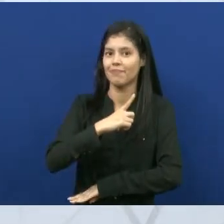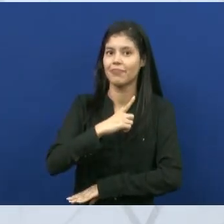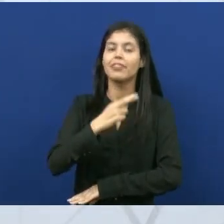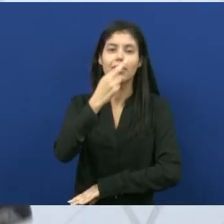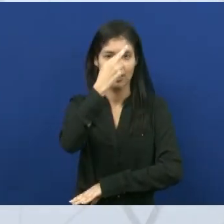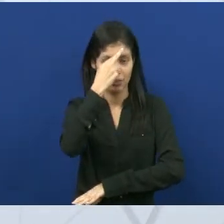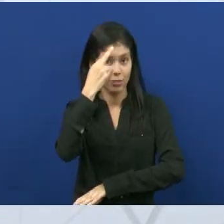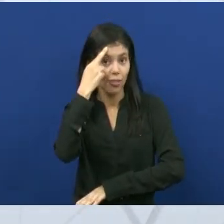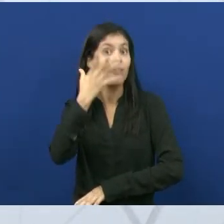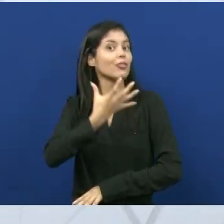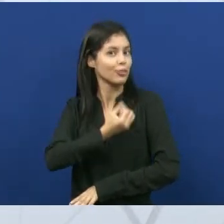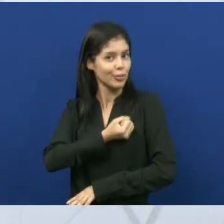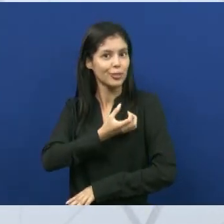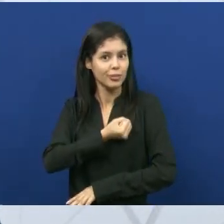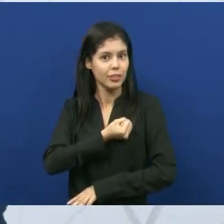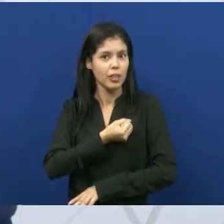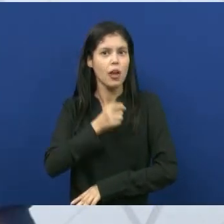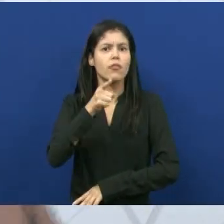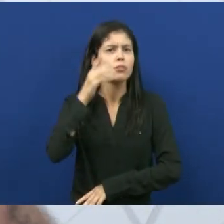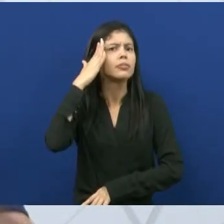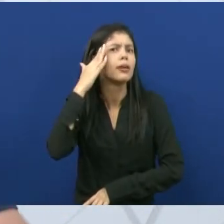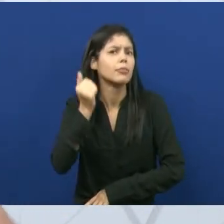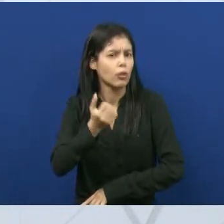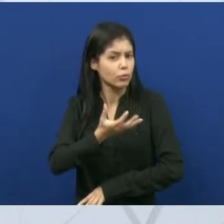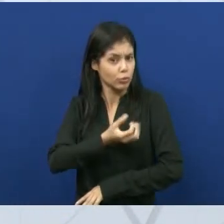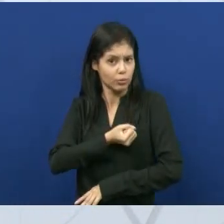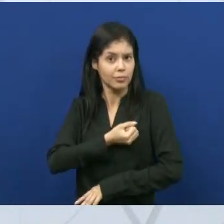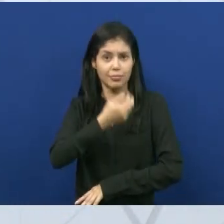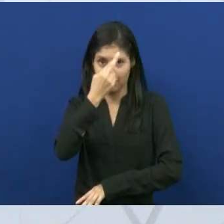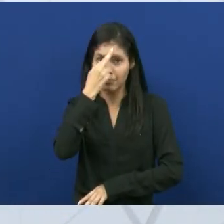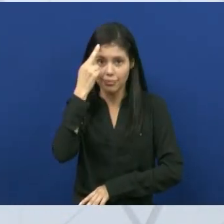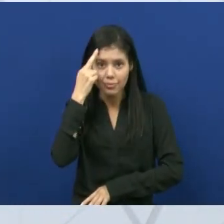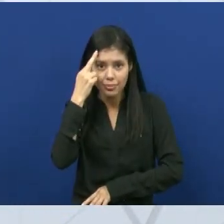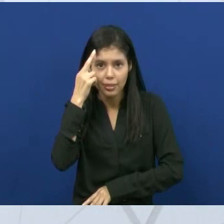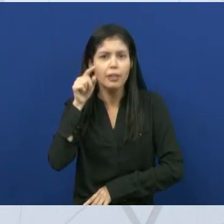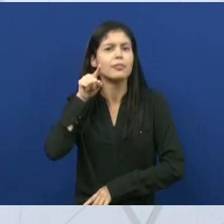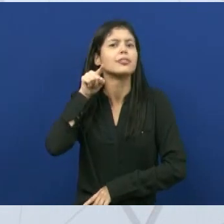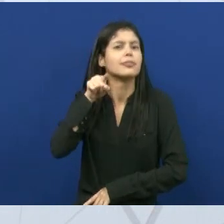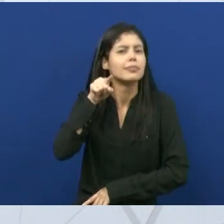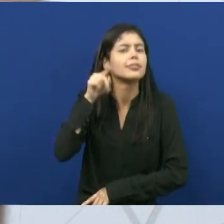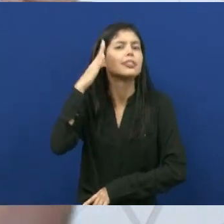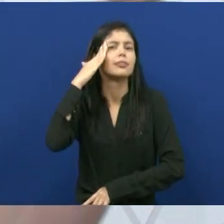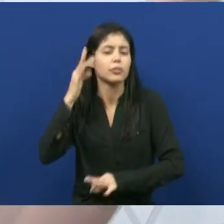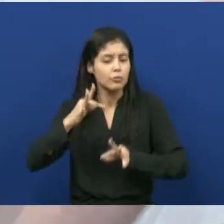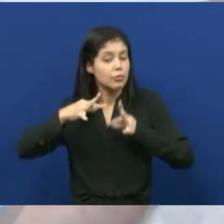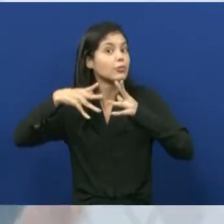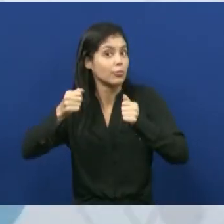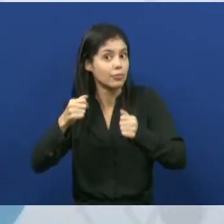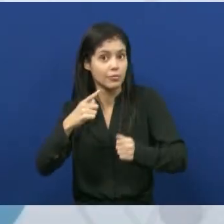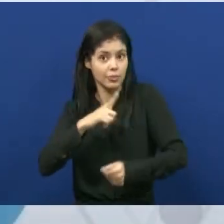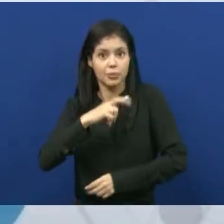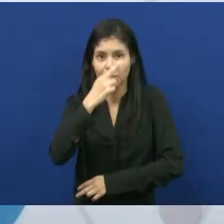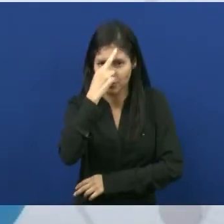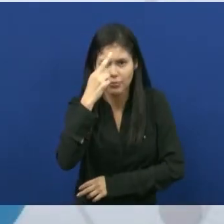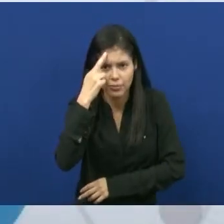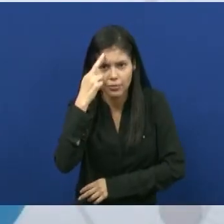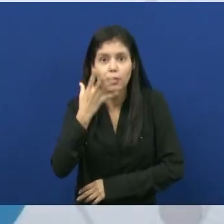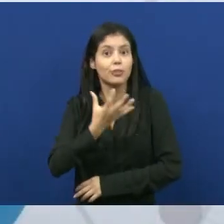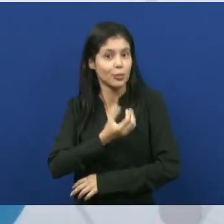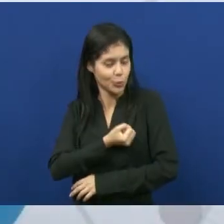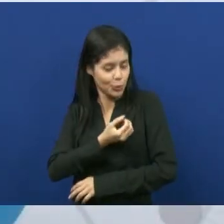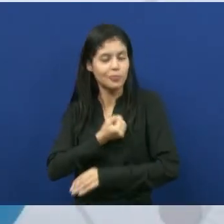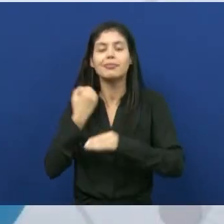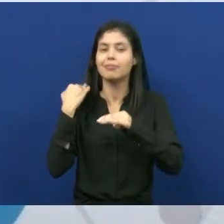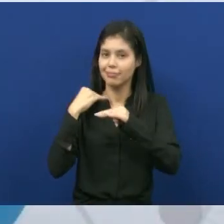história dos números você sabia que os números têm uma história você sabia que tudo tem uma história e